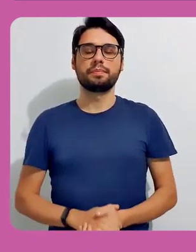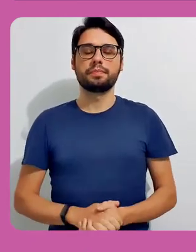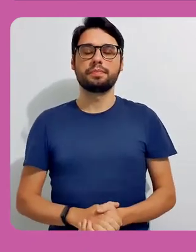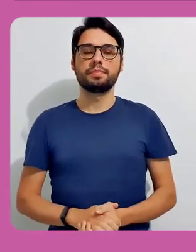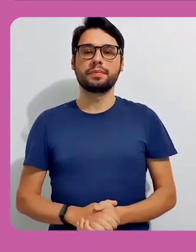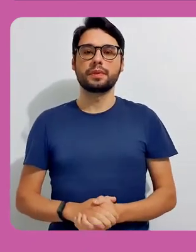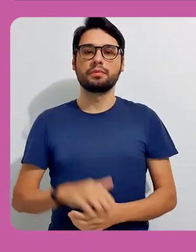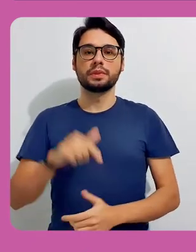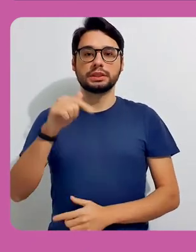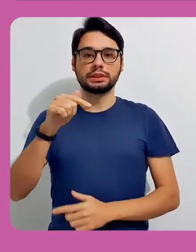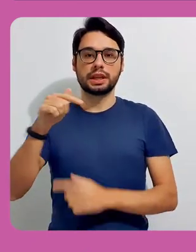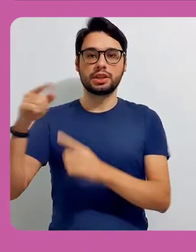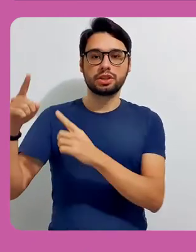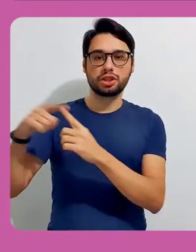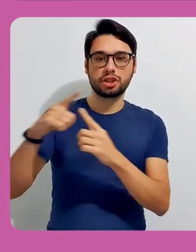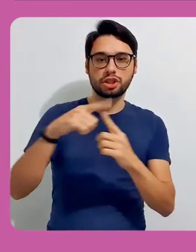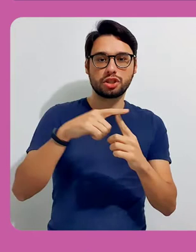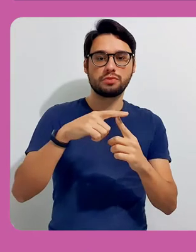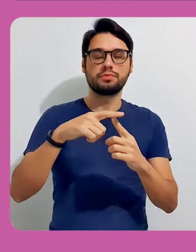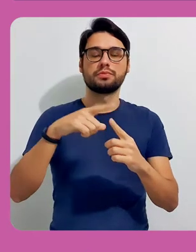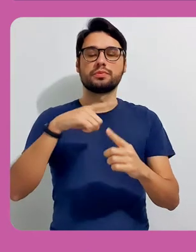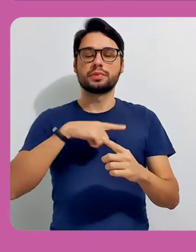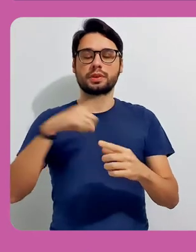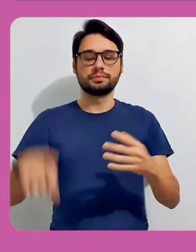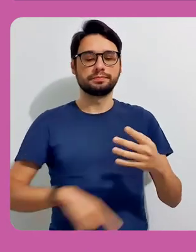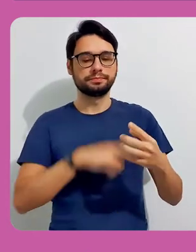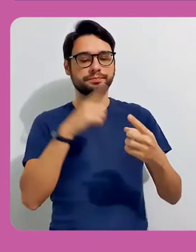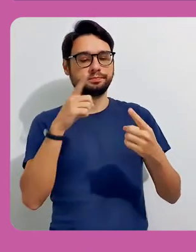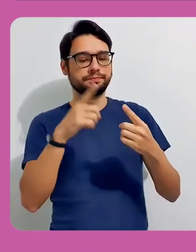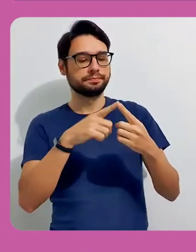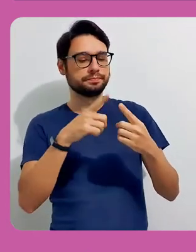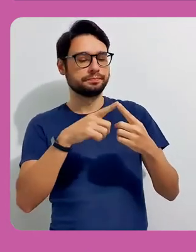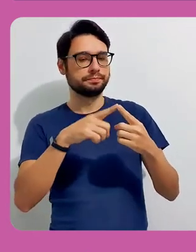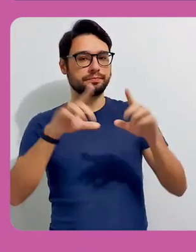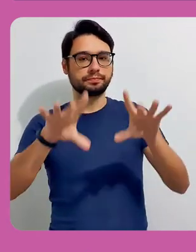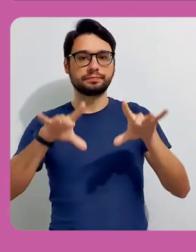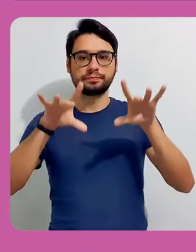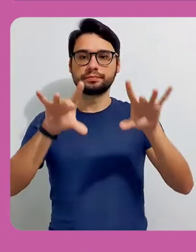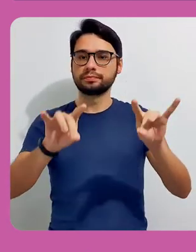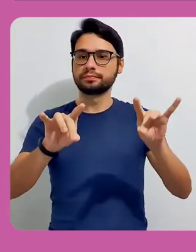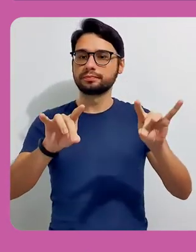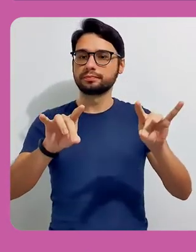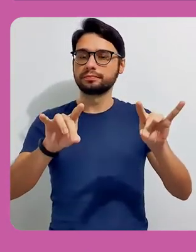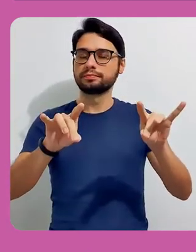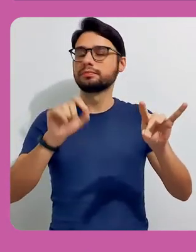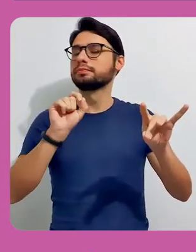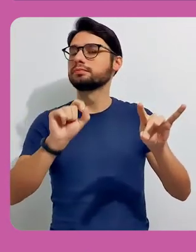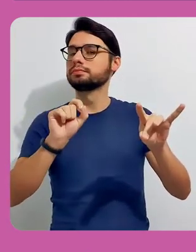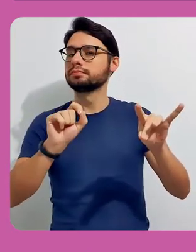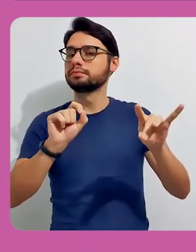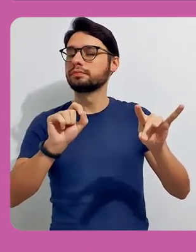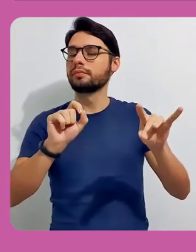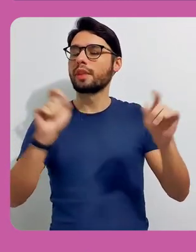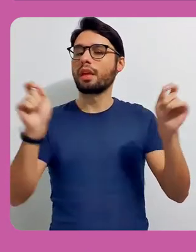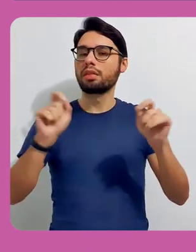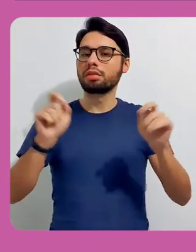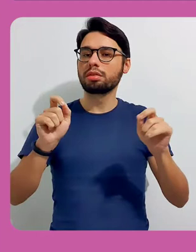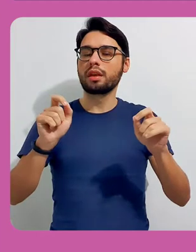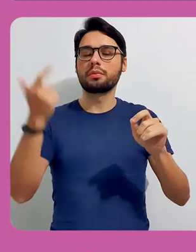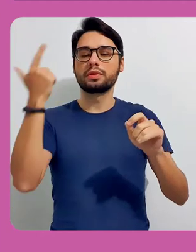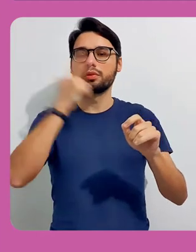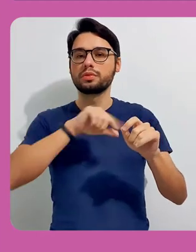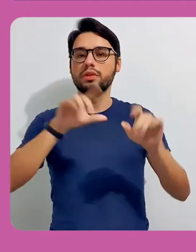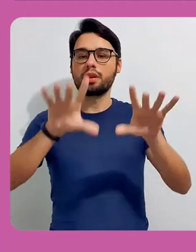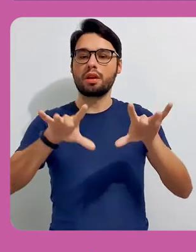um bom então vamos aqui as 7 os sete tipos de recurso o recurso arquivo